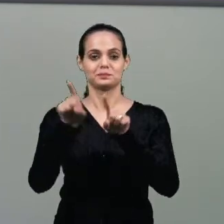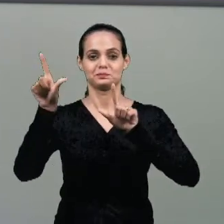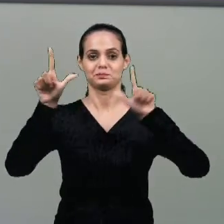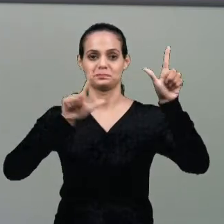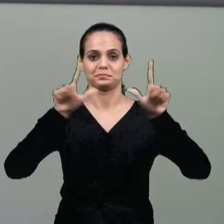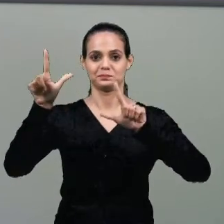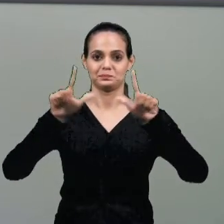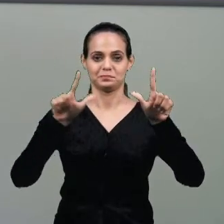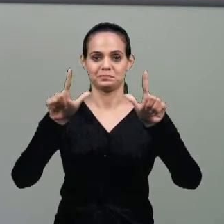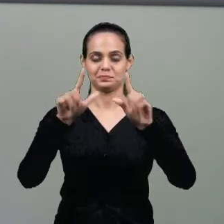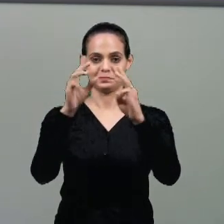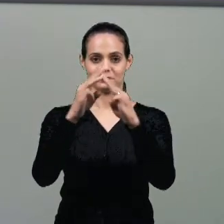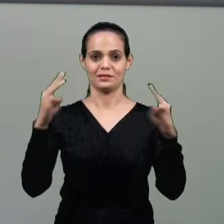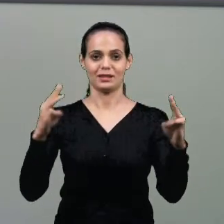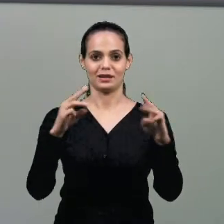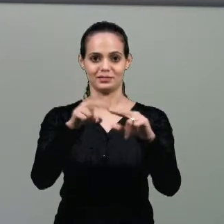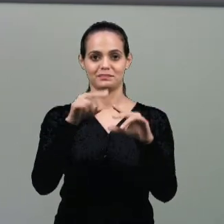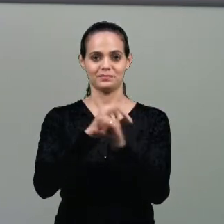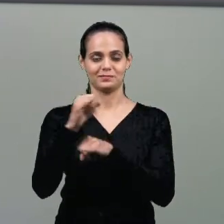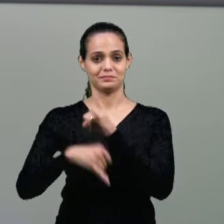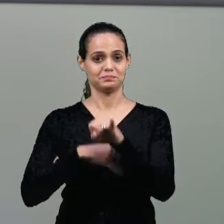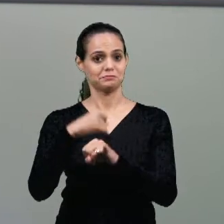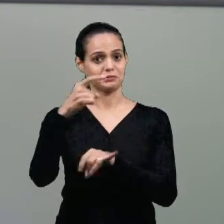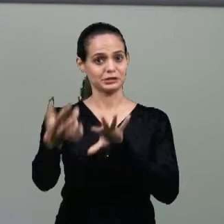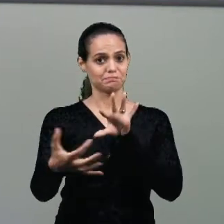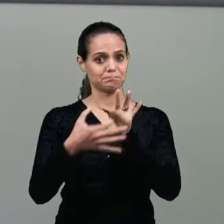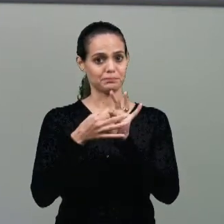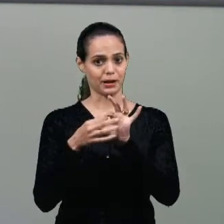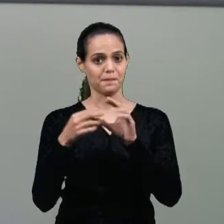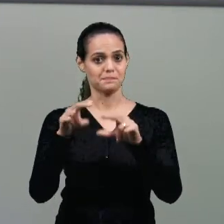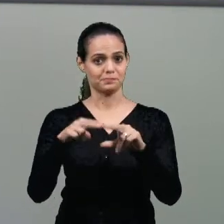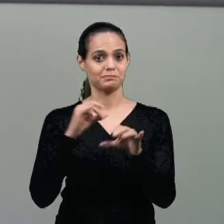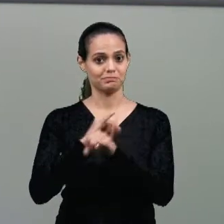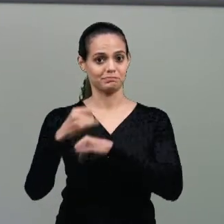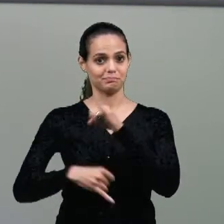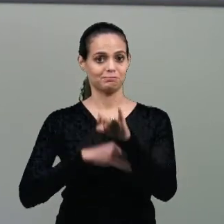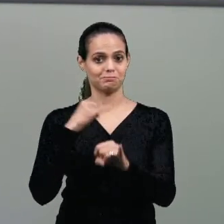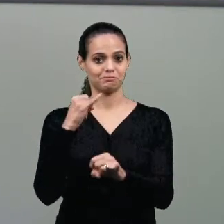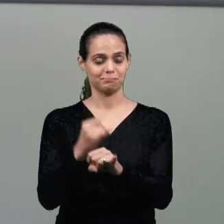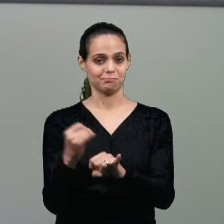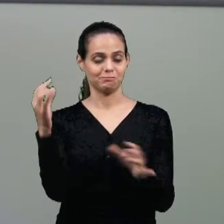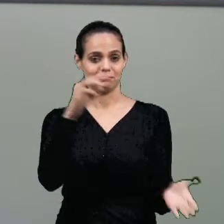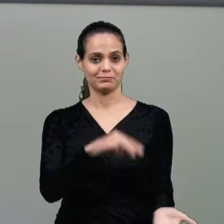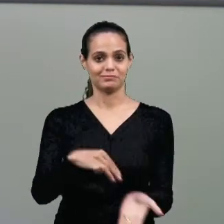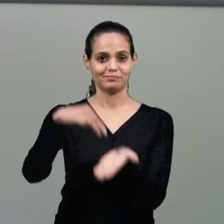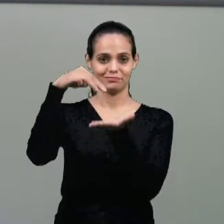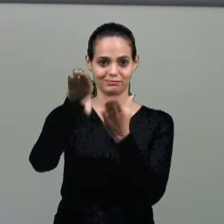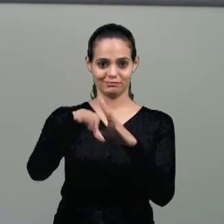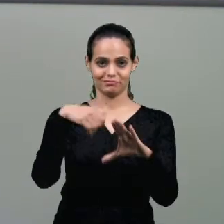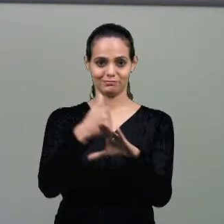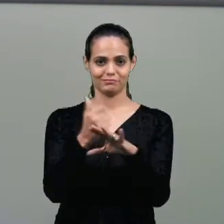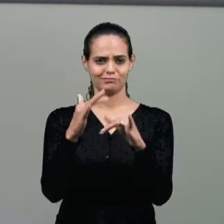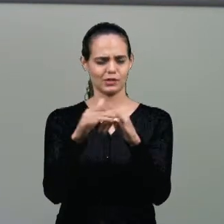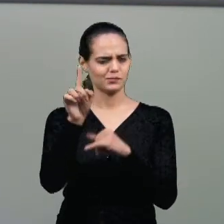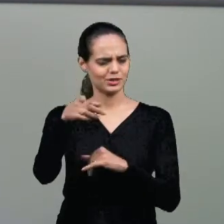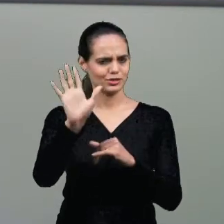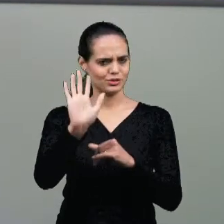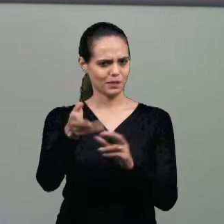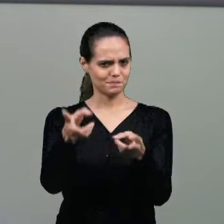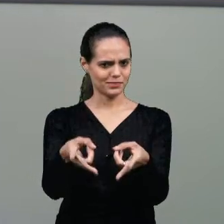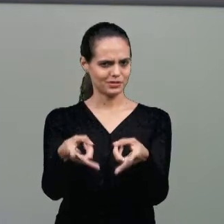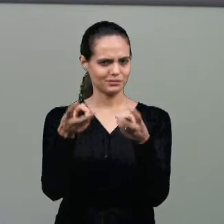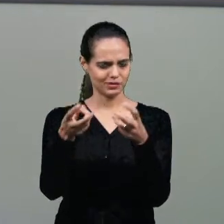está sempre conectado ou conectada ao canal no YouTube da Igreja Cristã Maranata. Aliás, você já percebeu que nós temos